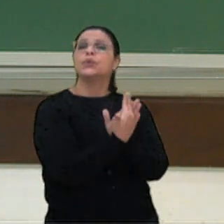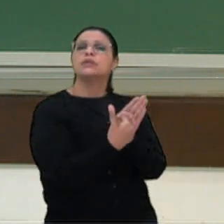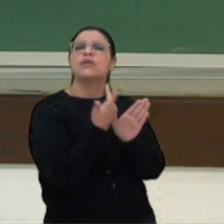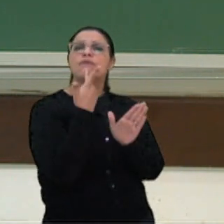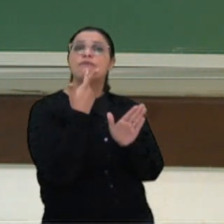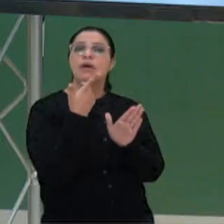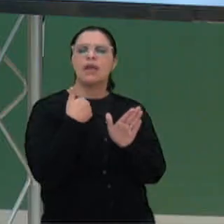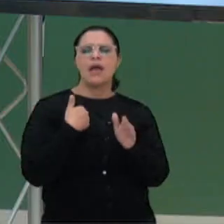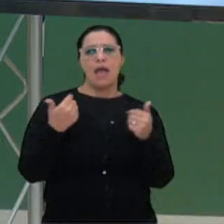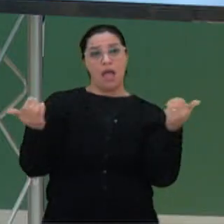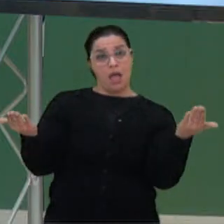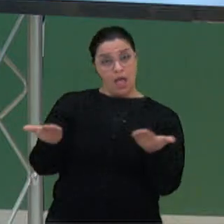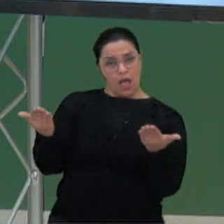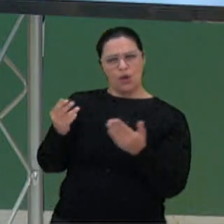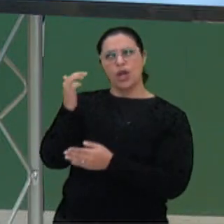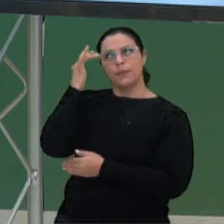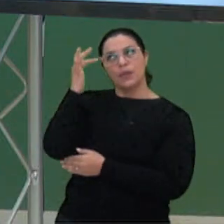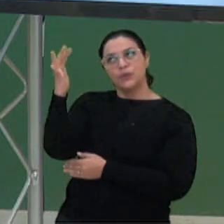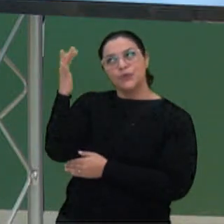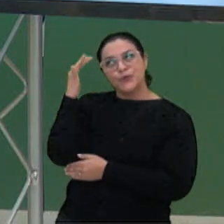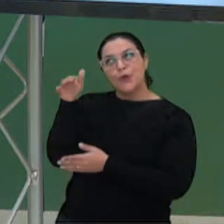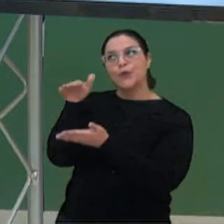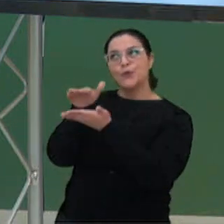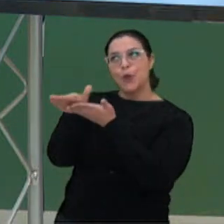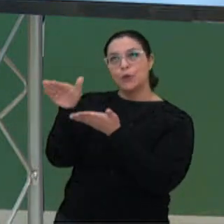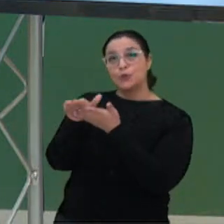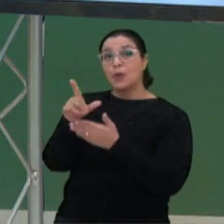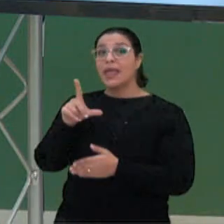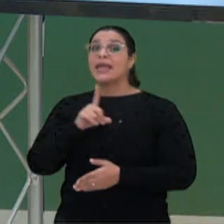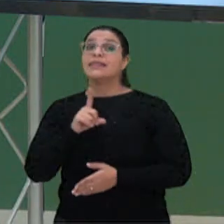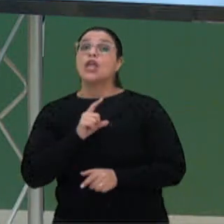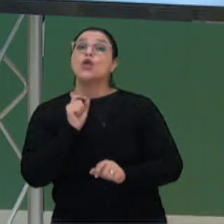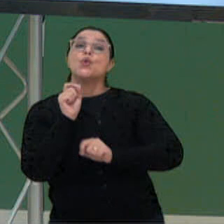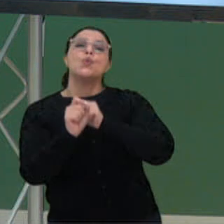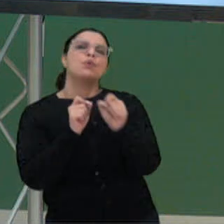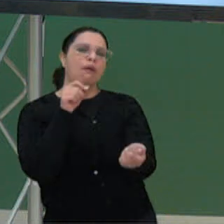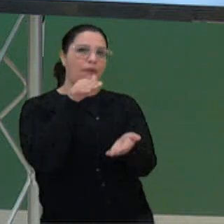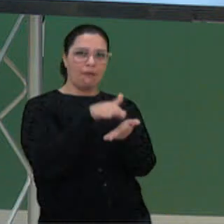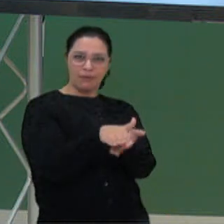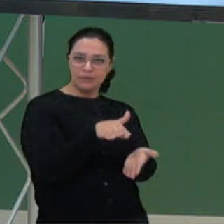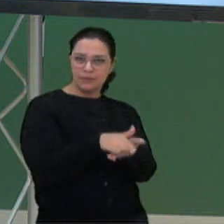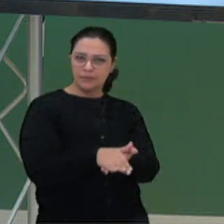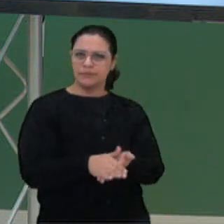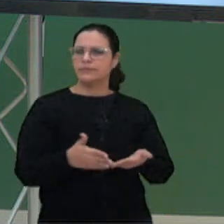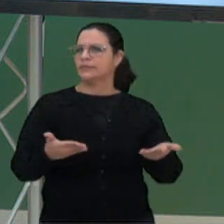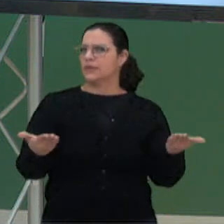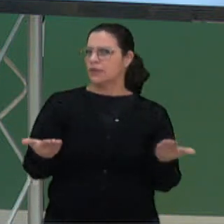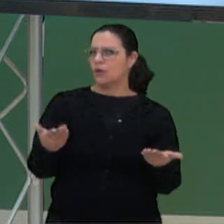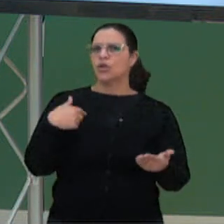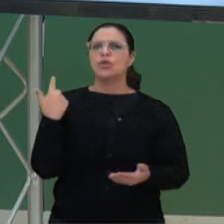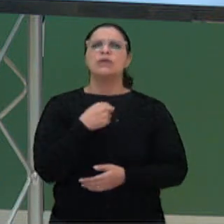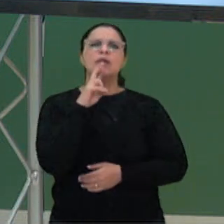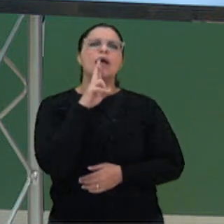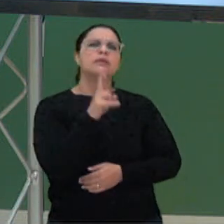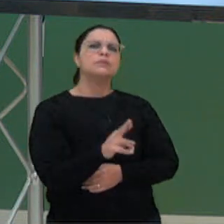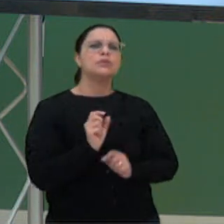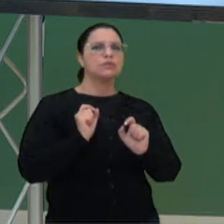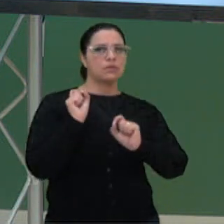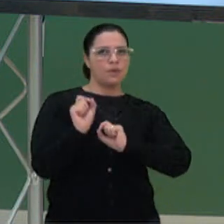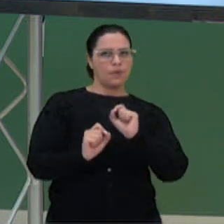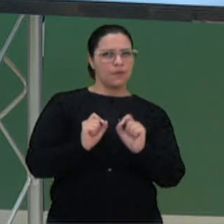nós: atualmente, meu maior sonho de consumo é ter o que consumir. E aí, vamos à resposta